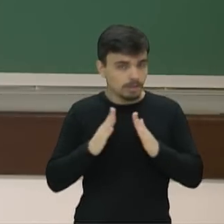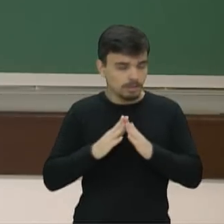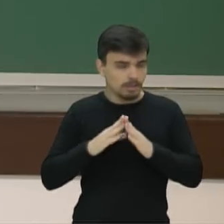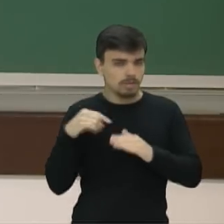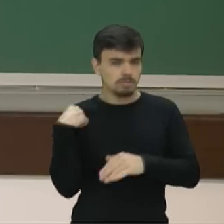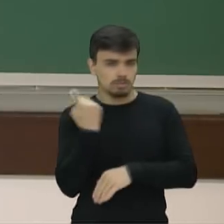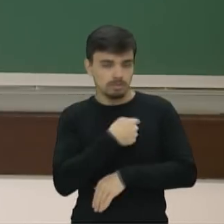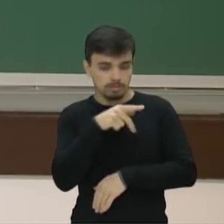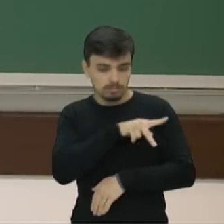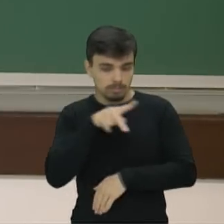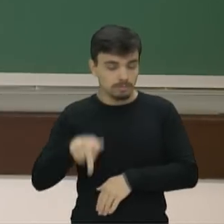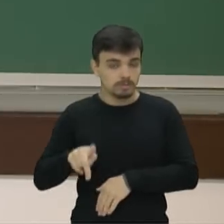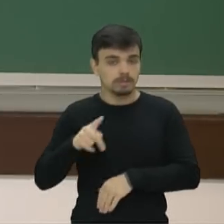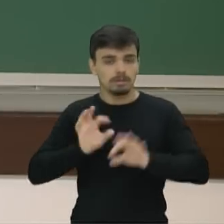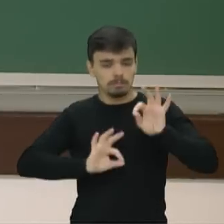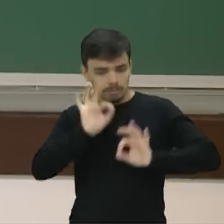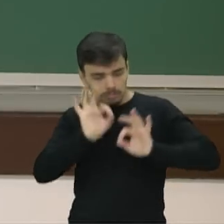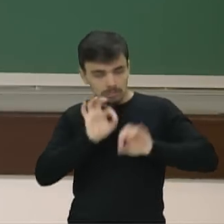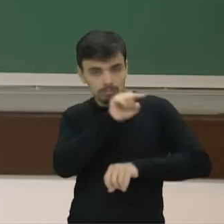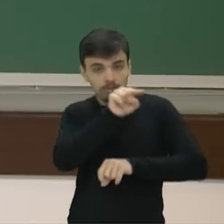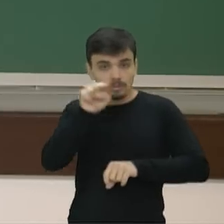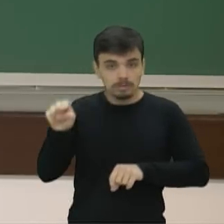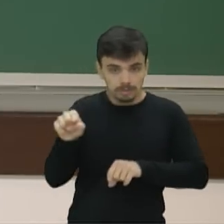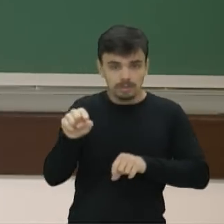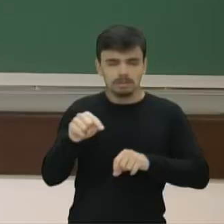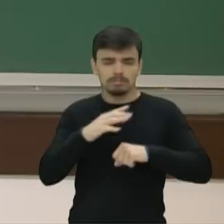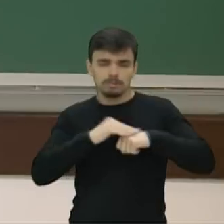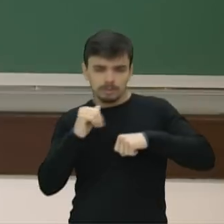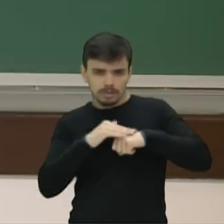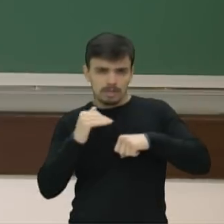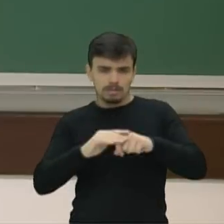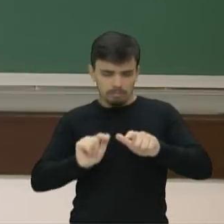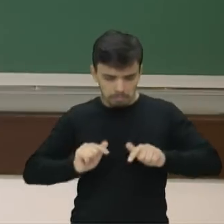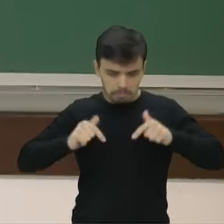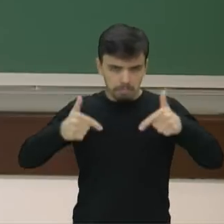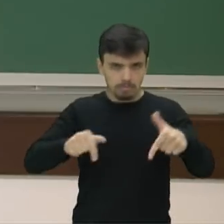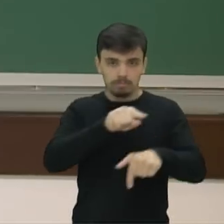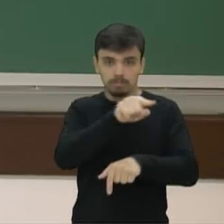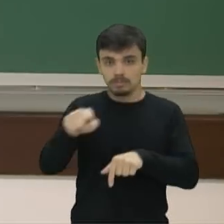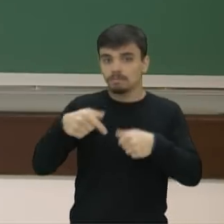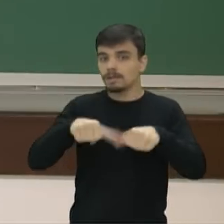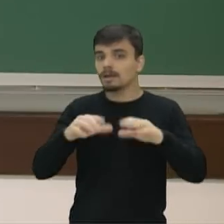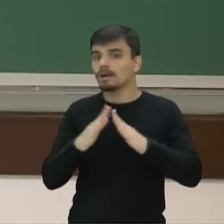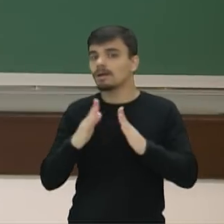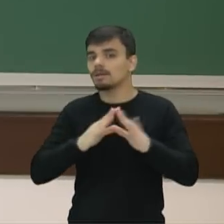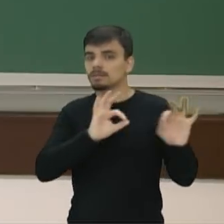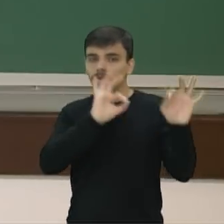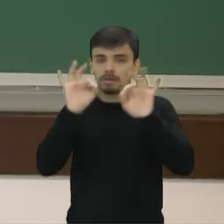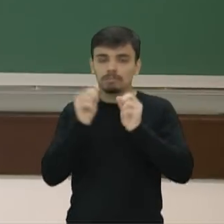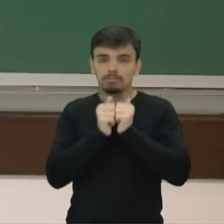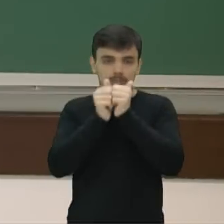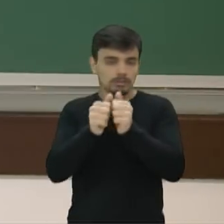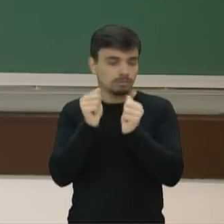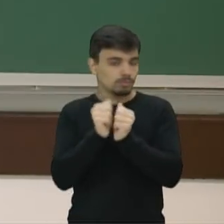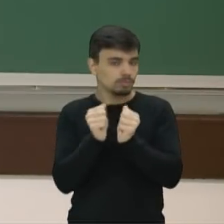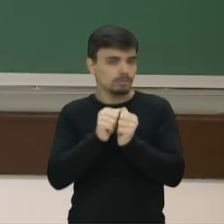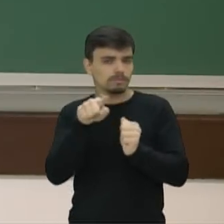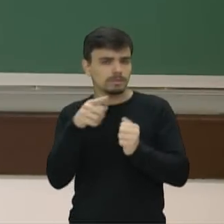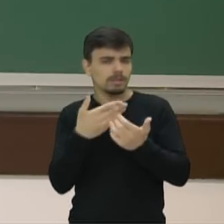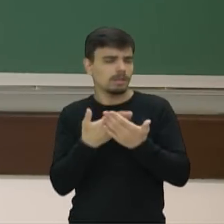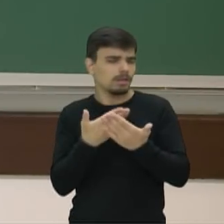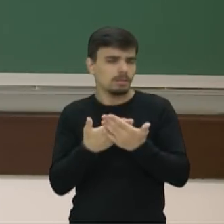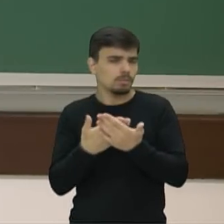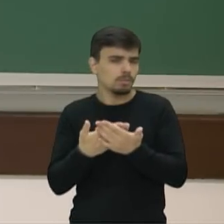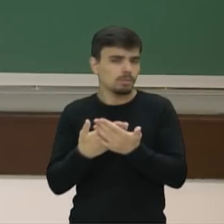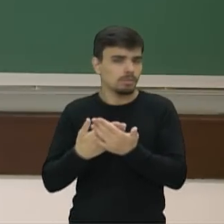nós professores estamos aqui produzindo aulas com muito carinho e muita dedicação para você que está em casa acompanhando. Quer você seja estudante da rede